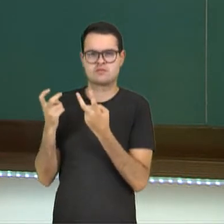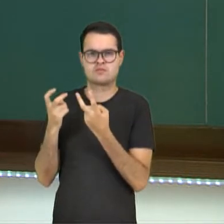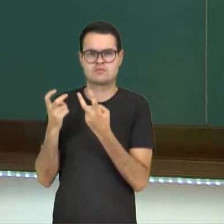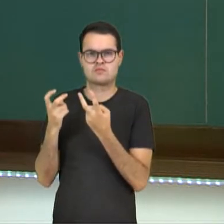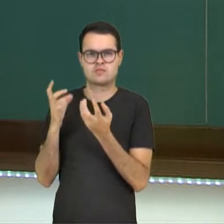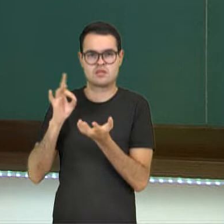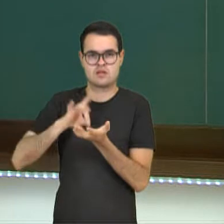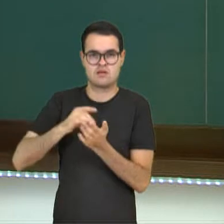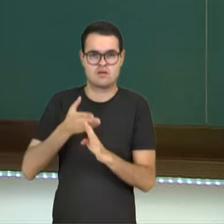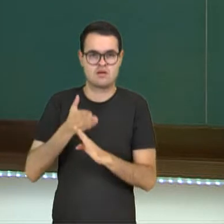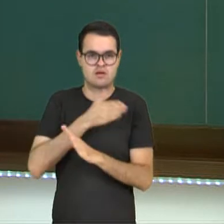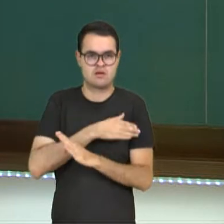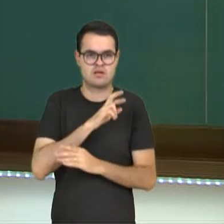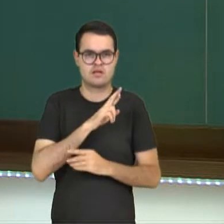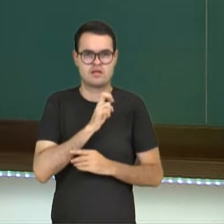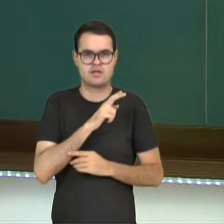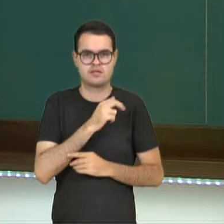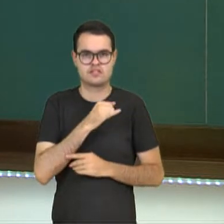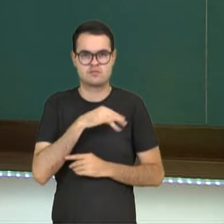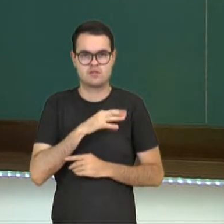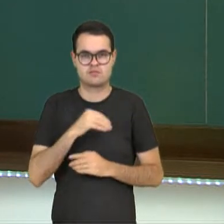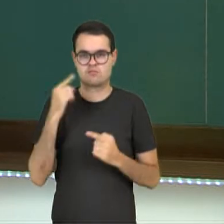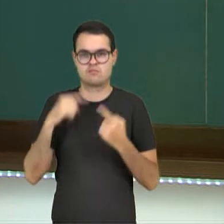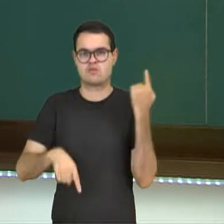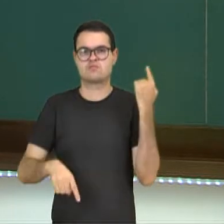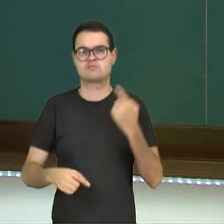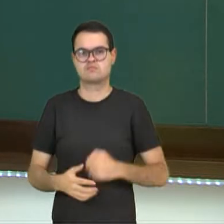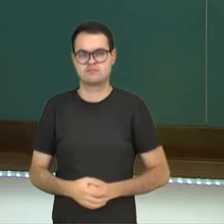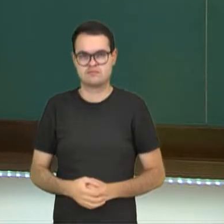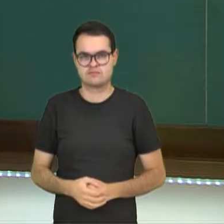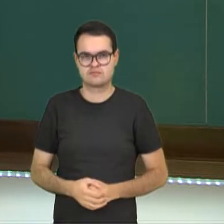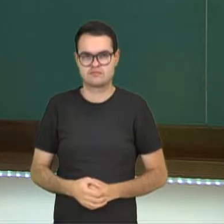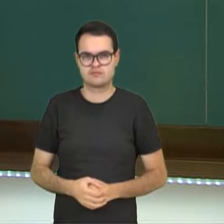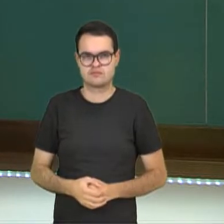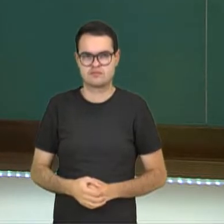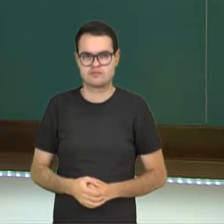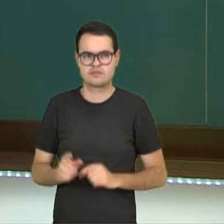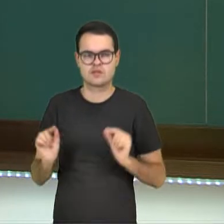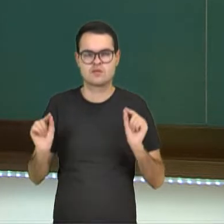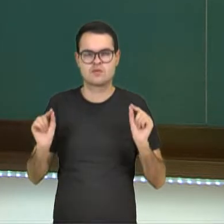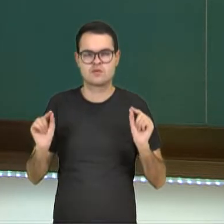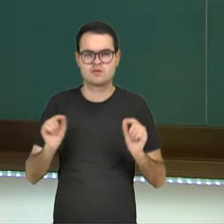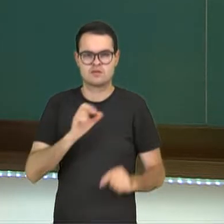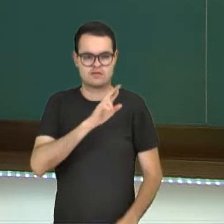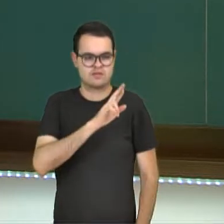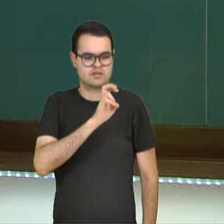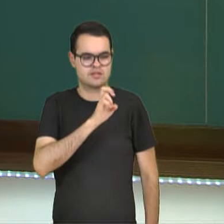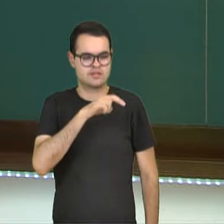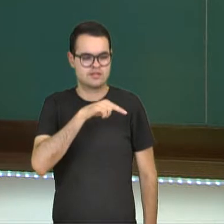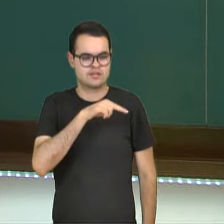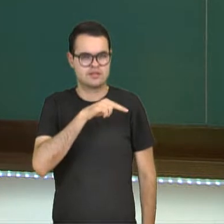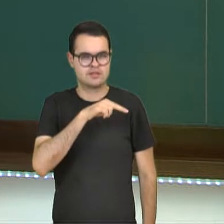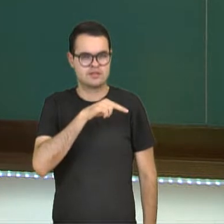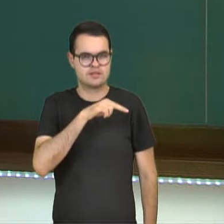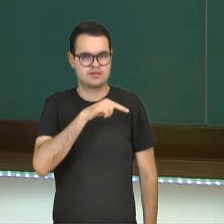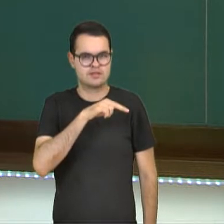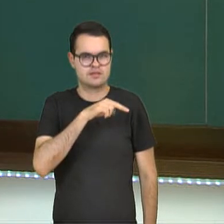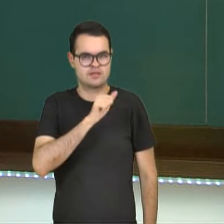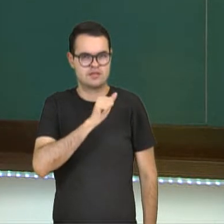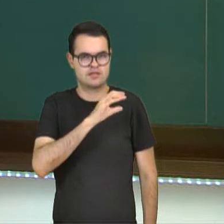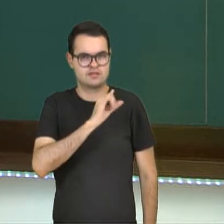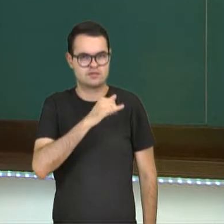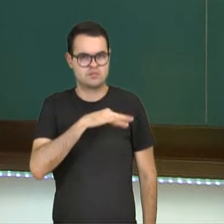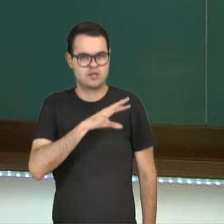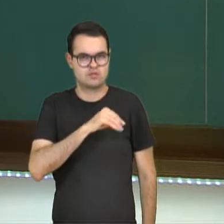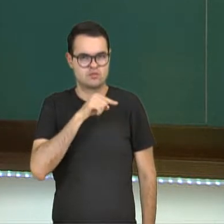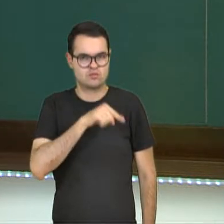gente tinha no Renascimento. E o que vai levar, o que ele traz do Renascimento? A iluminação, ainda é muito parecida com a do